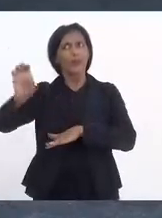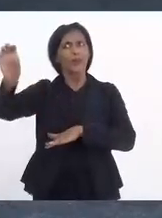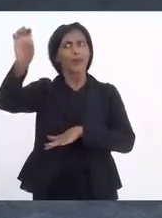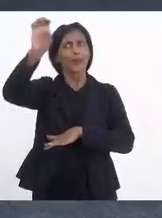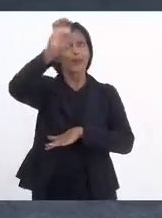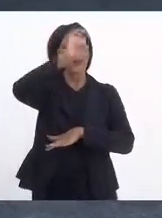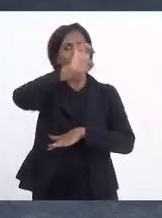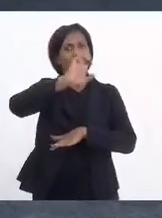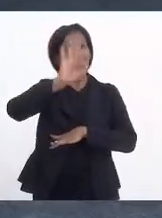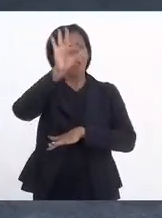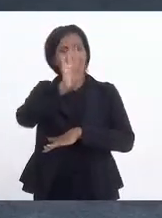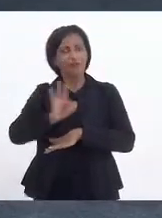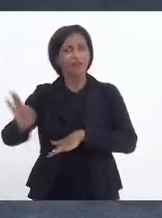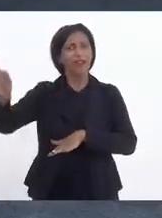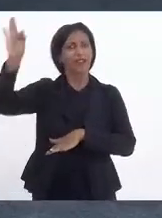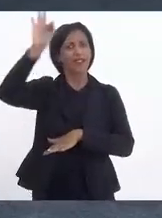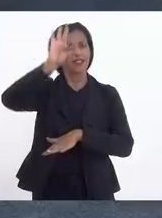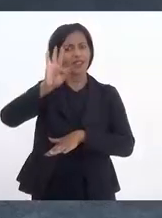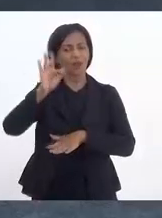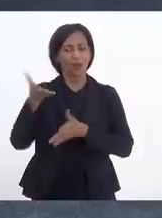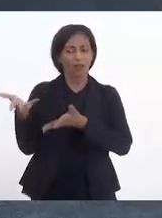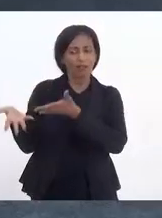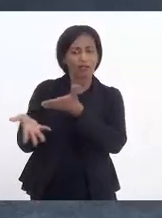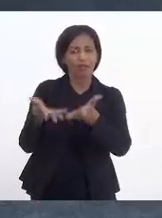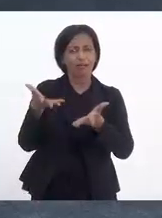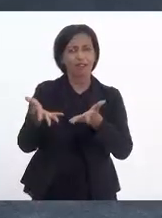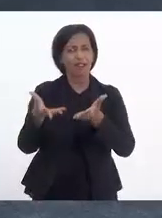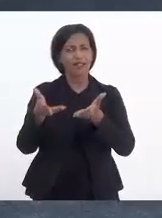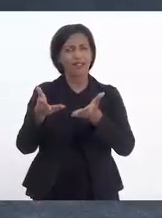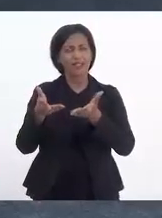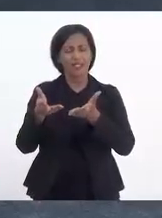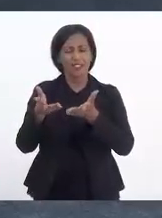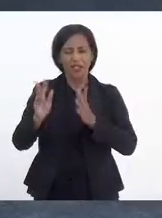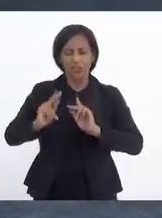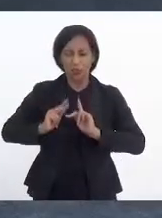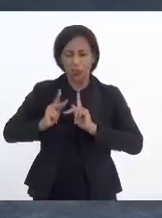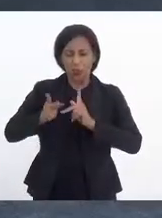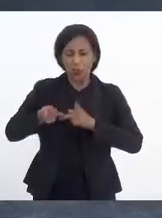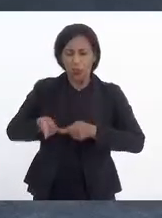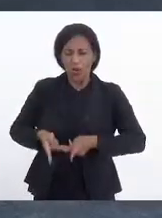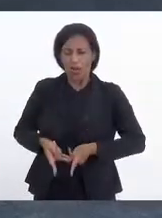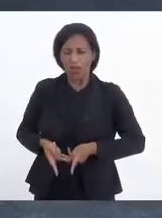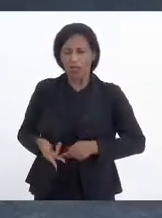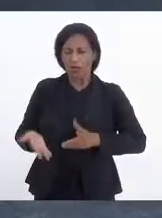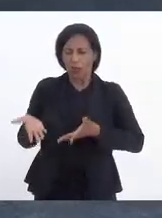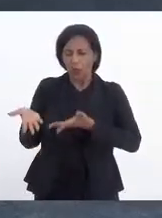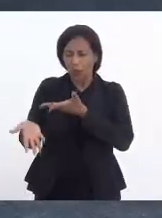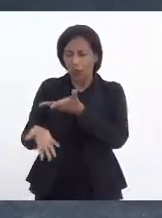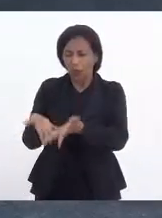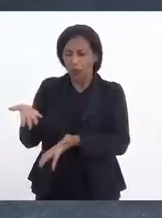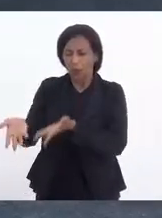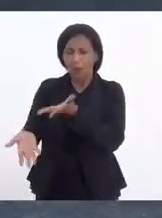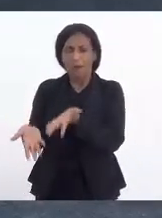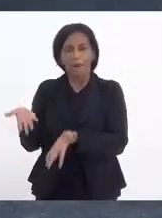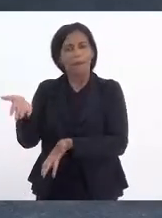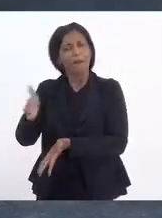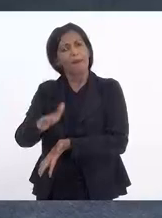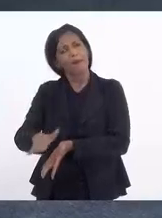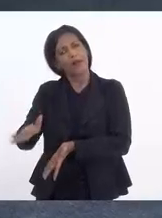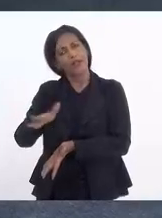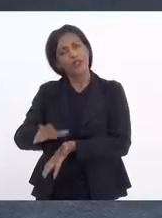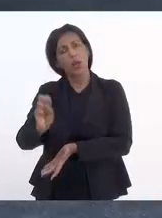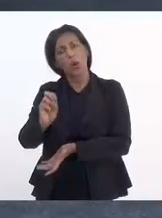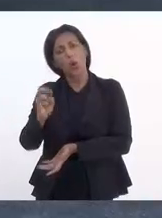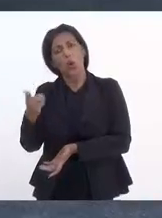da nossa Federação trata-se de humanizar o atendimento para as crianças que